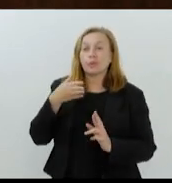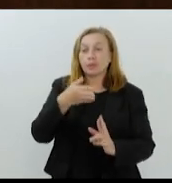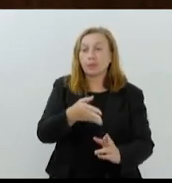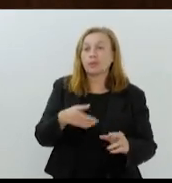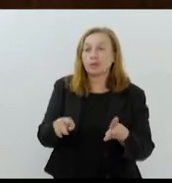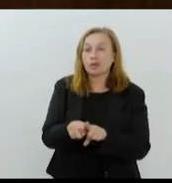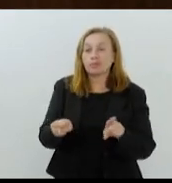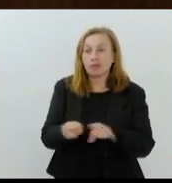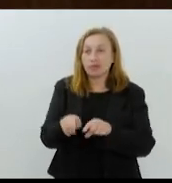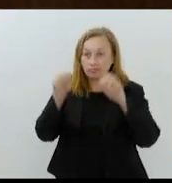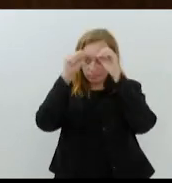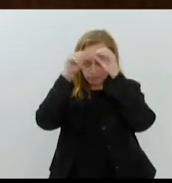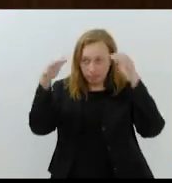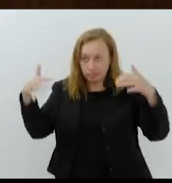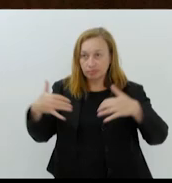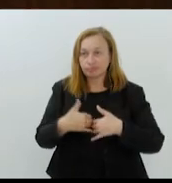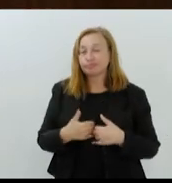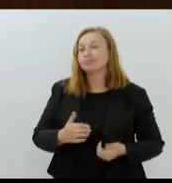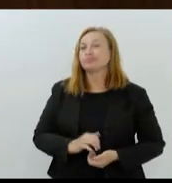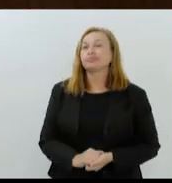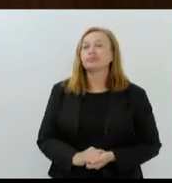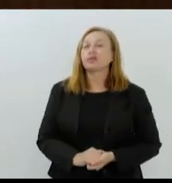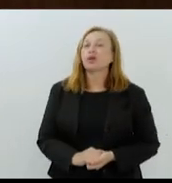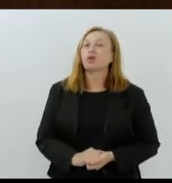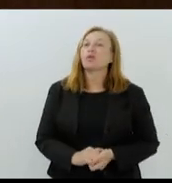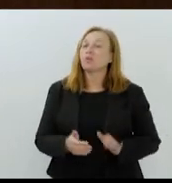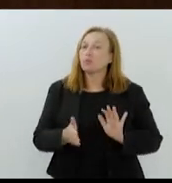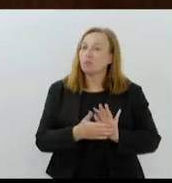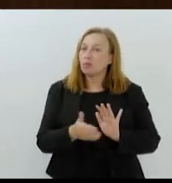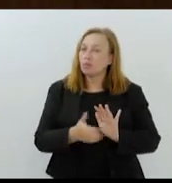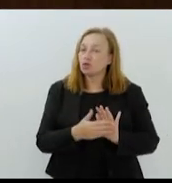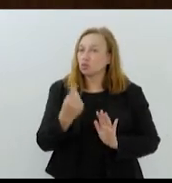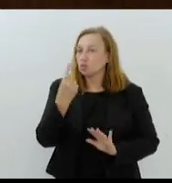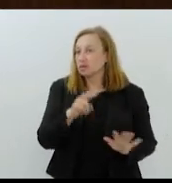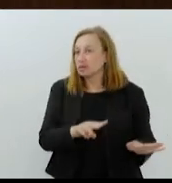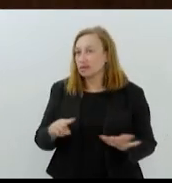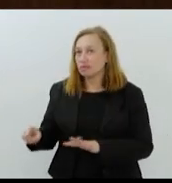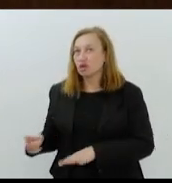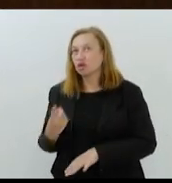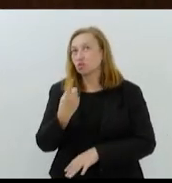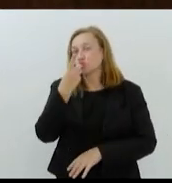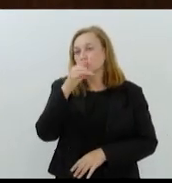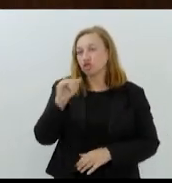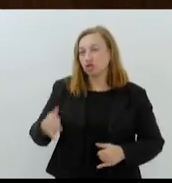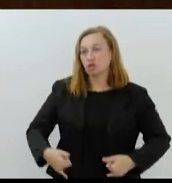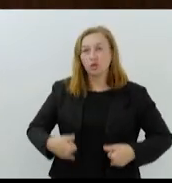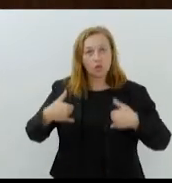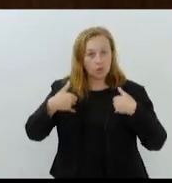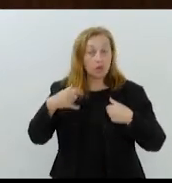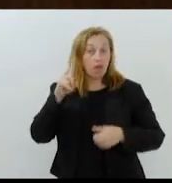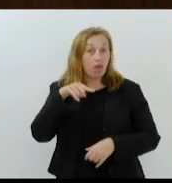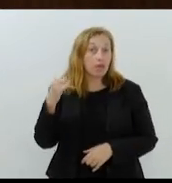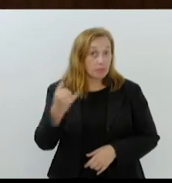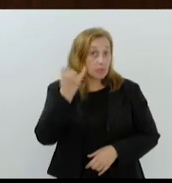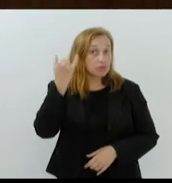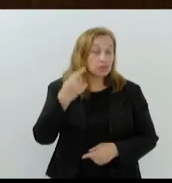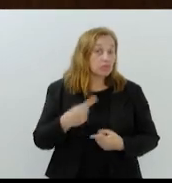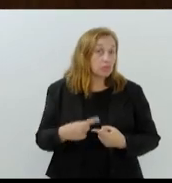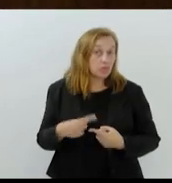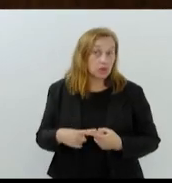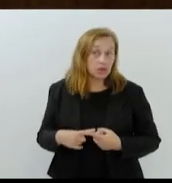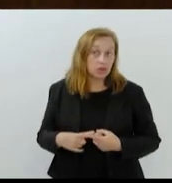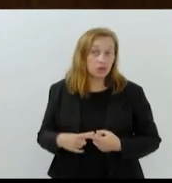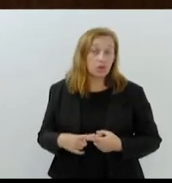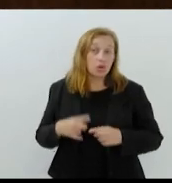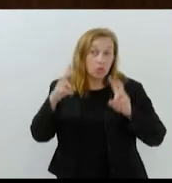autista. E quando se propõe uma semana, um dia de orgulho, é importante porque mantém o